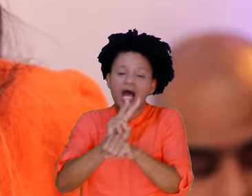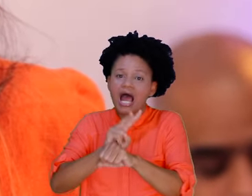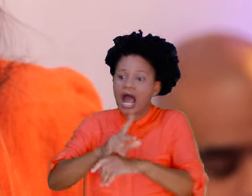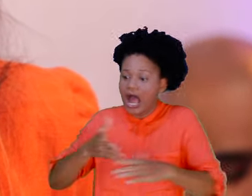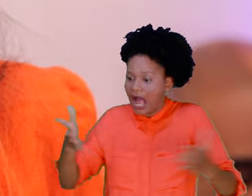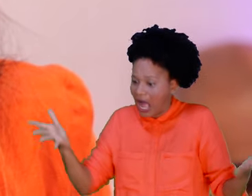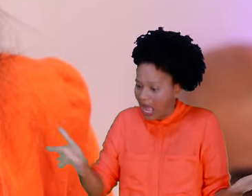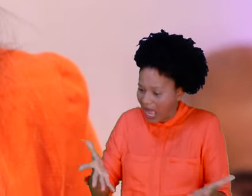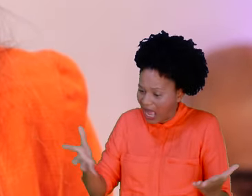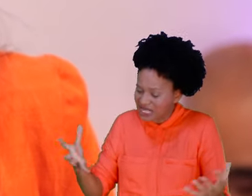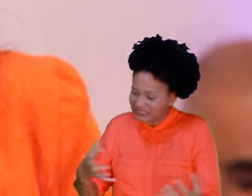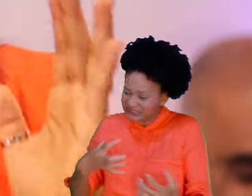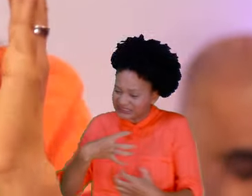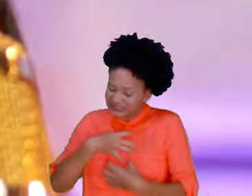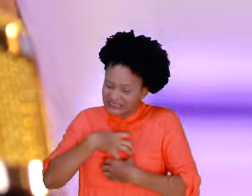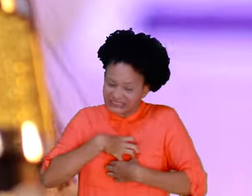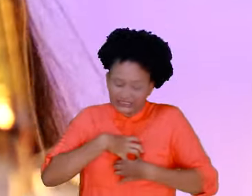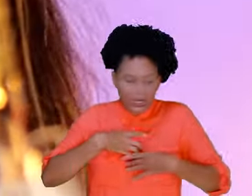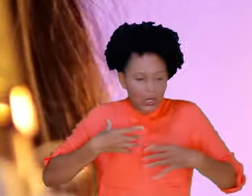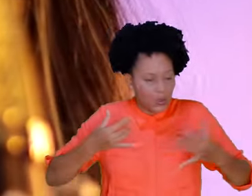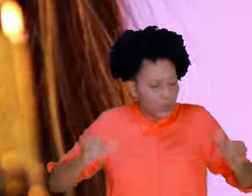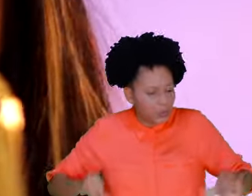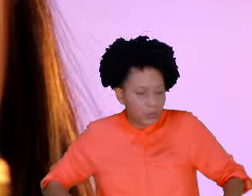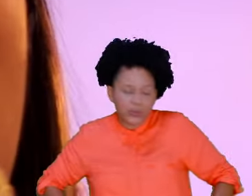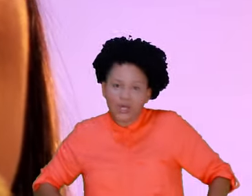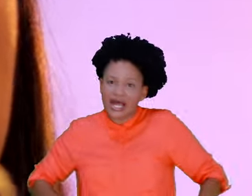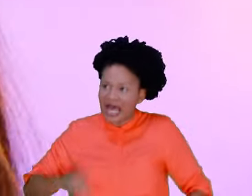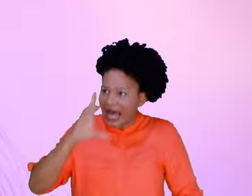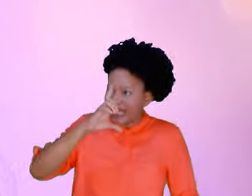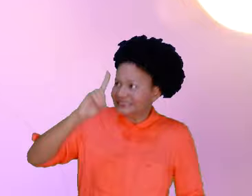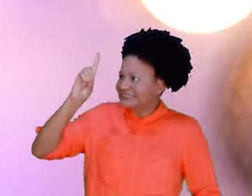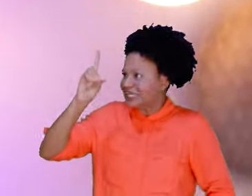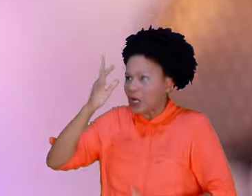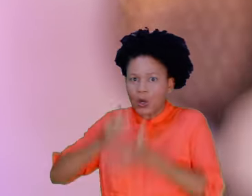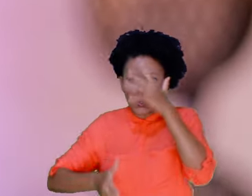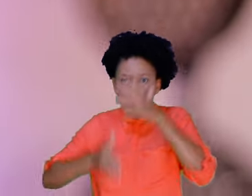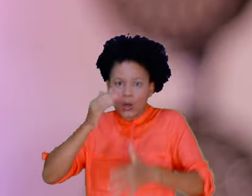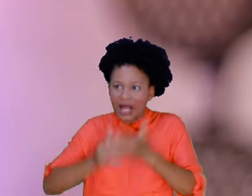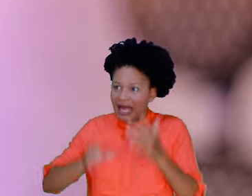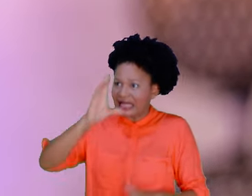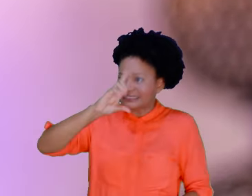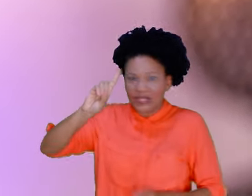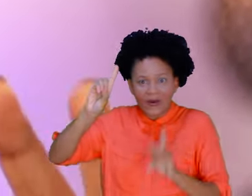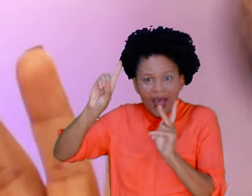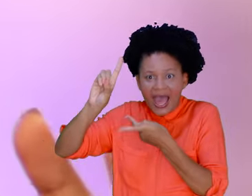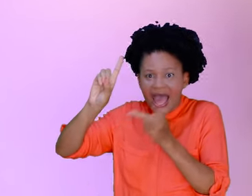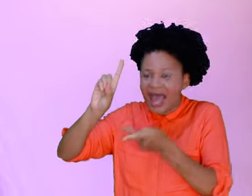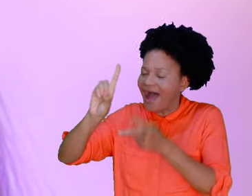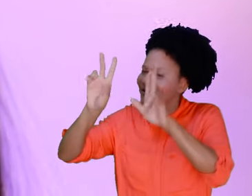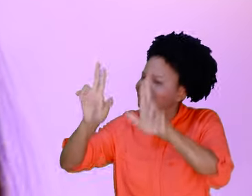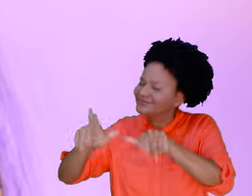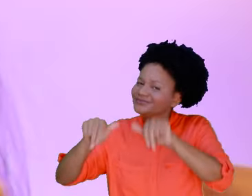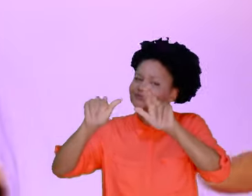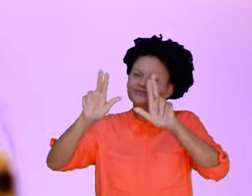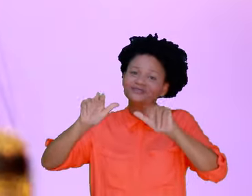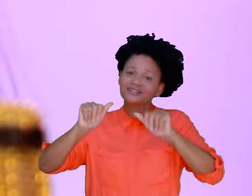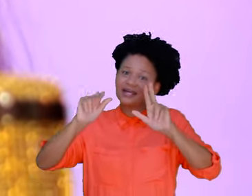agora. Eu não compliquei, nunca errei. Amanhã